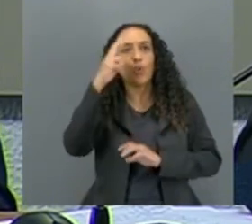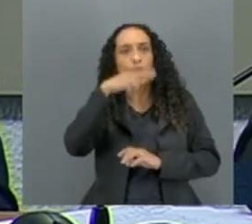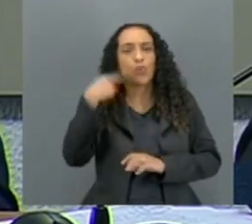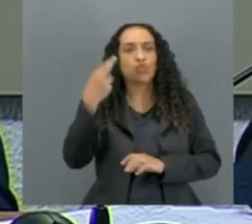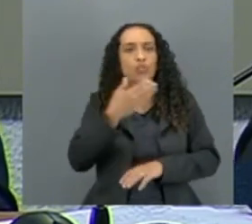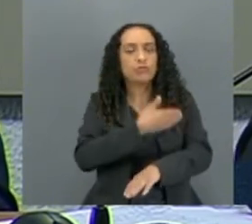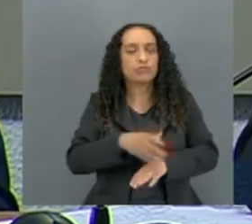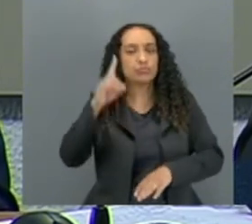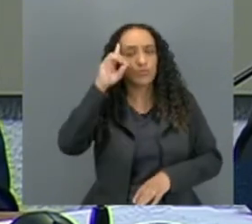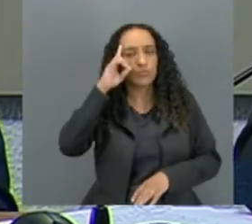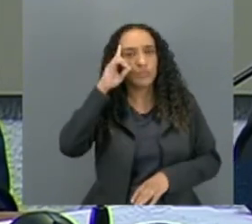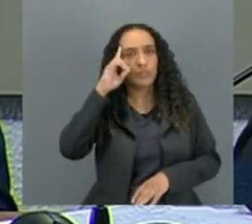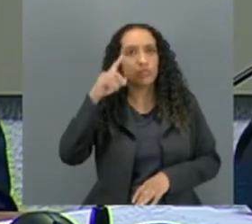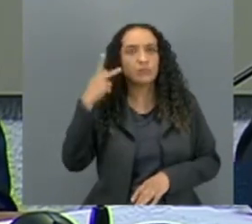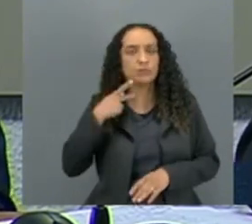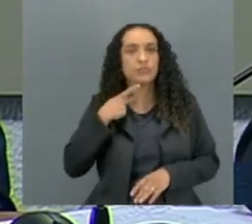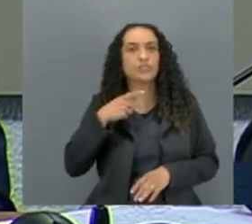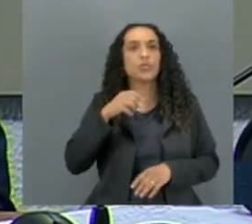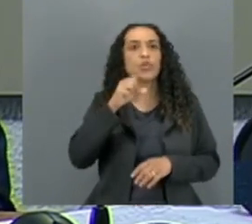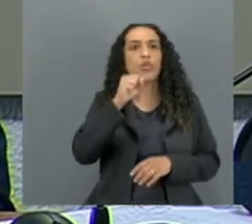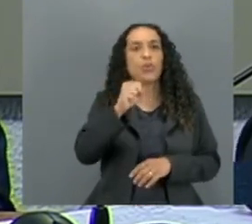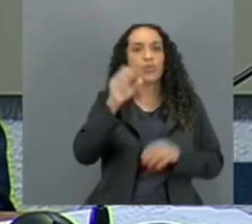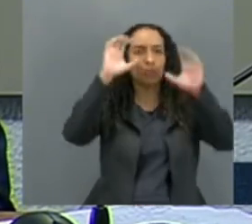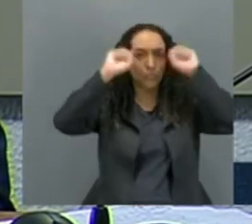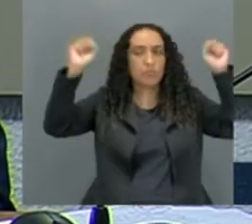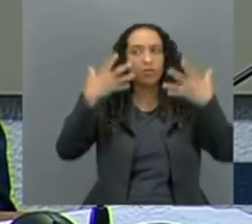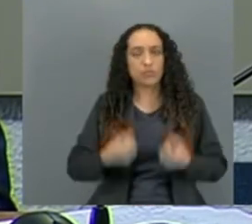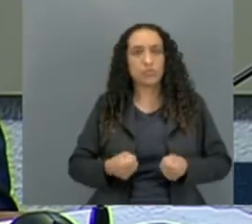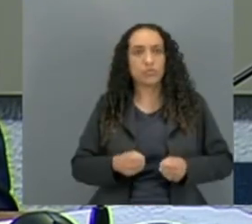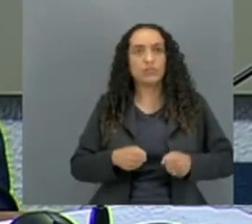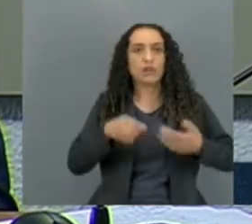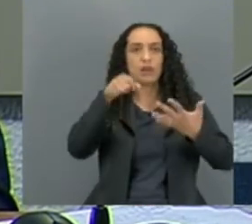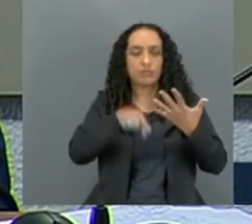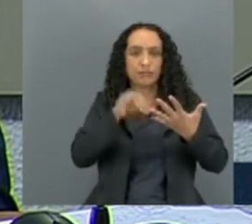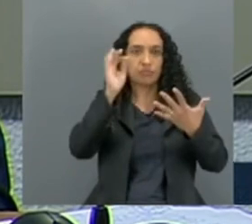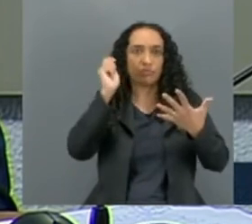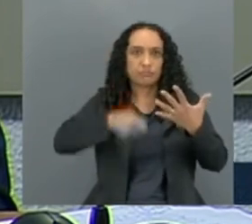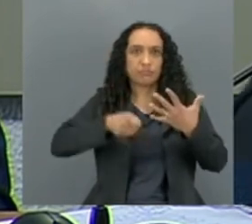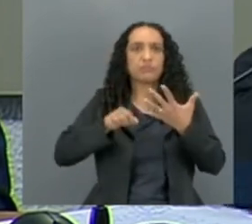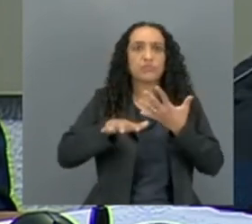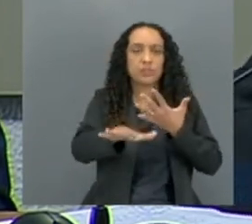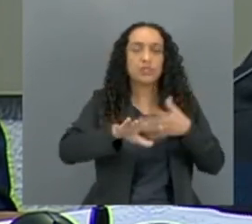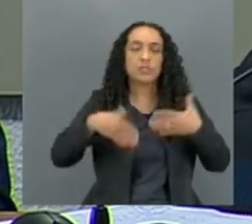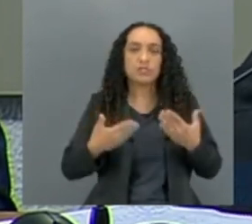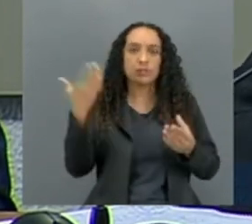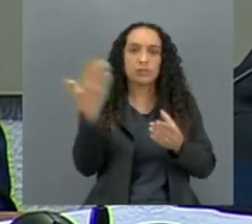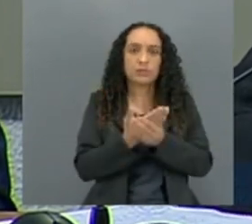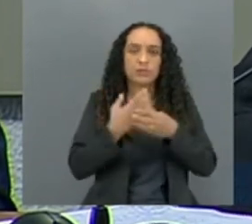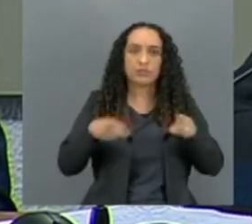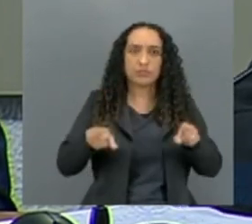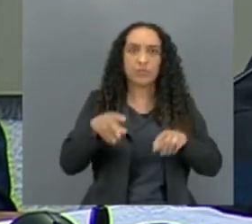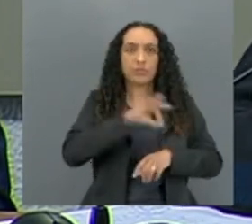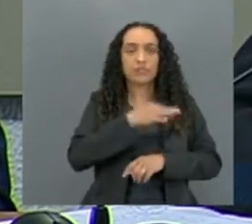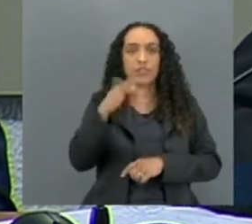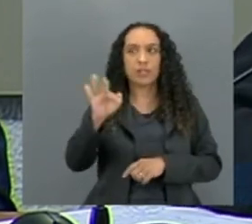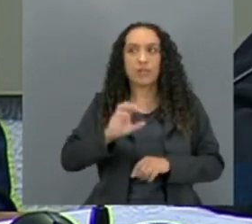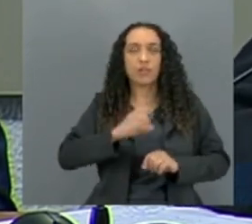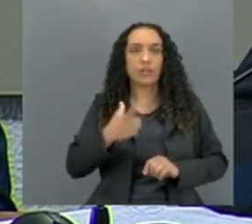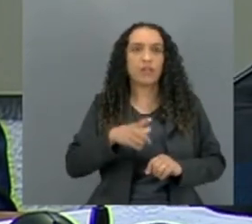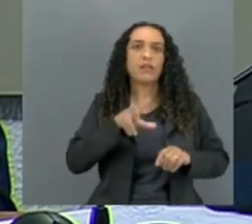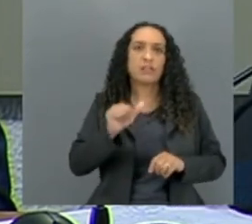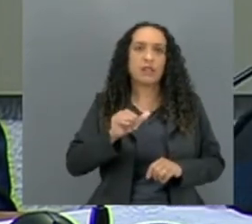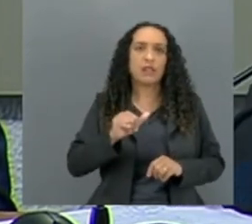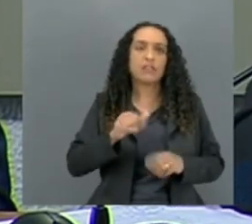parlamentares, o Supremo assentou esta jurisprudência. Portanto, os inquéritos abertos pela Polícia Federal, certamente levar